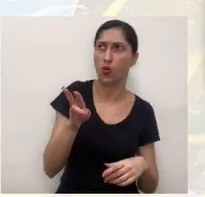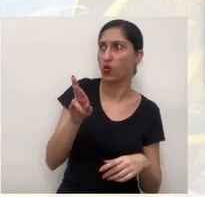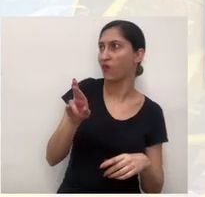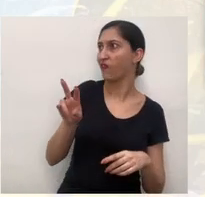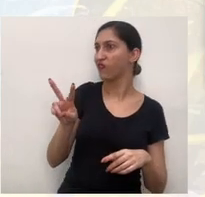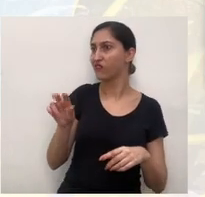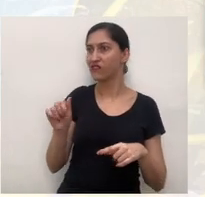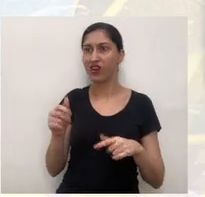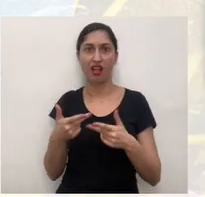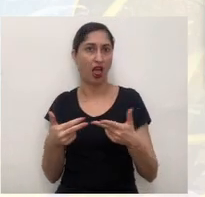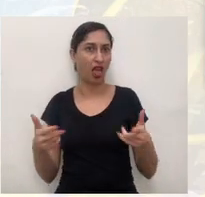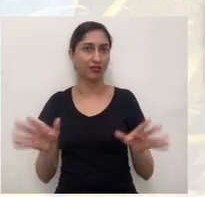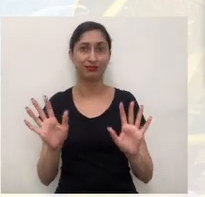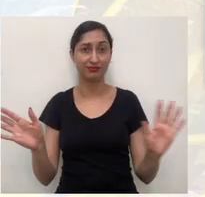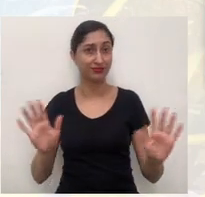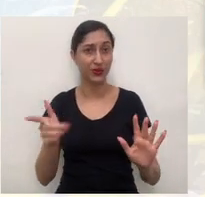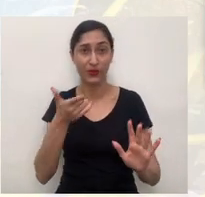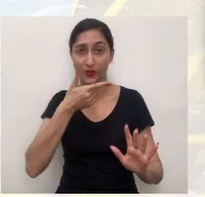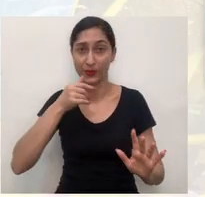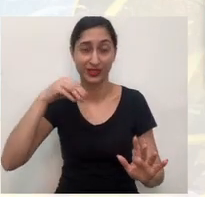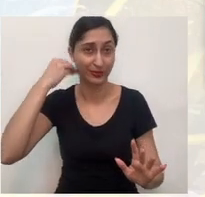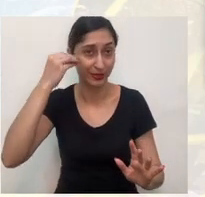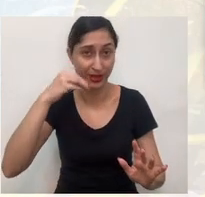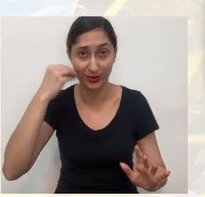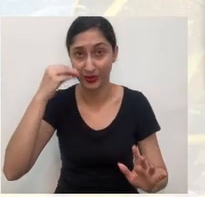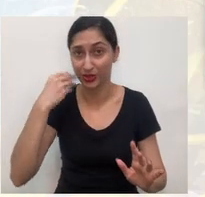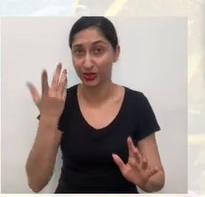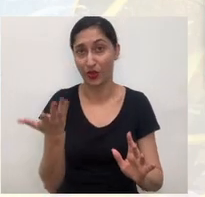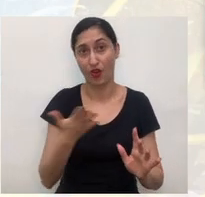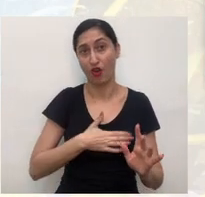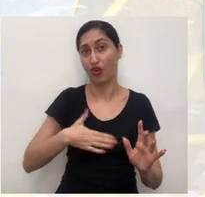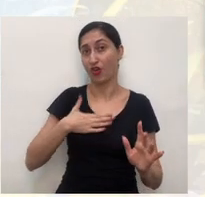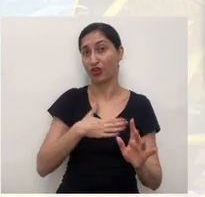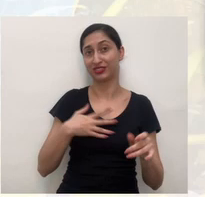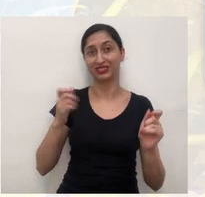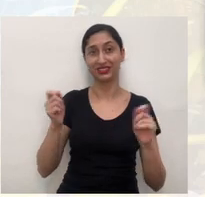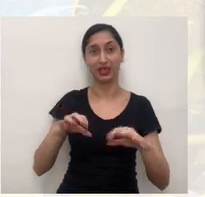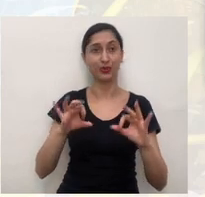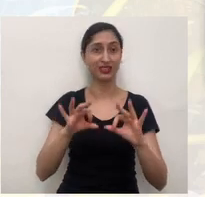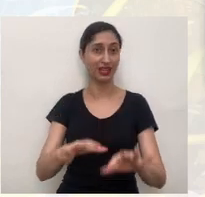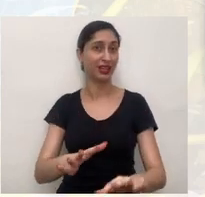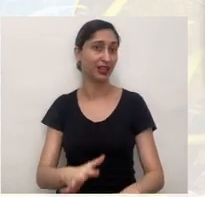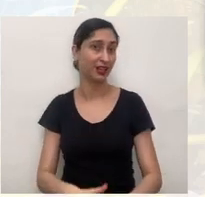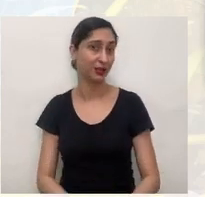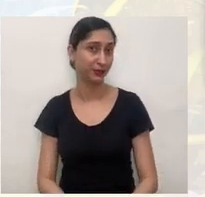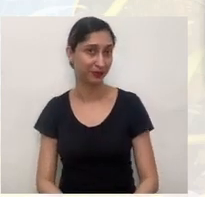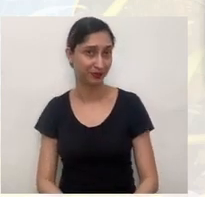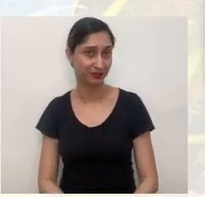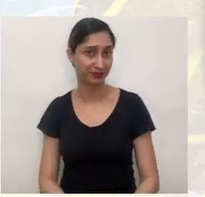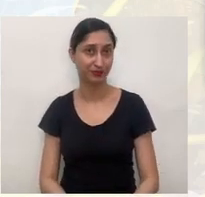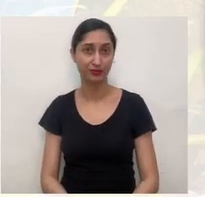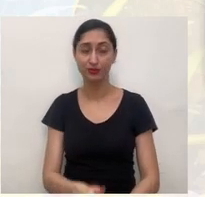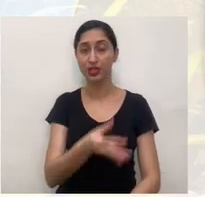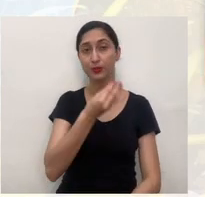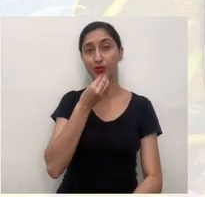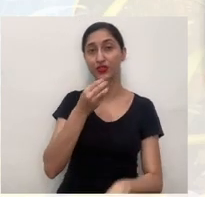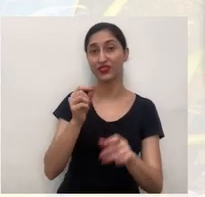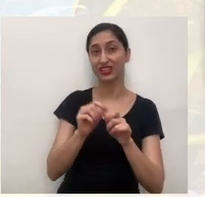Ele gostava, experimentou ali e pronto. Né? Podia ter feito curva e disse assim: não ficou bom, vamos fazer